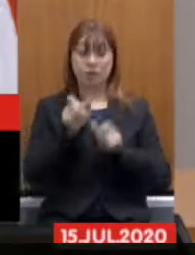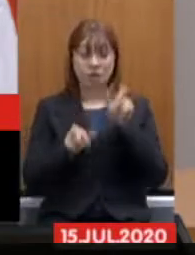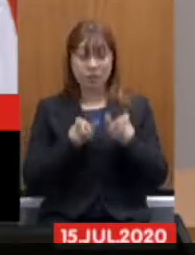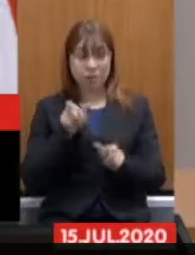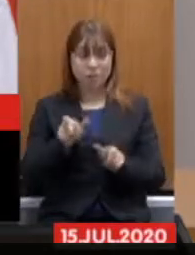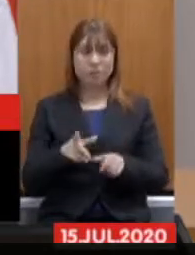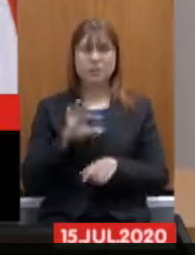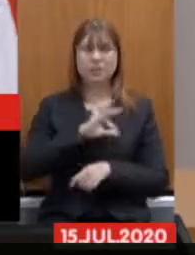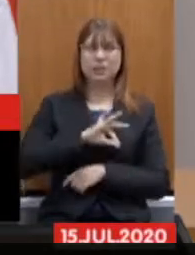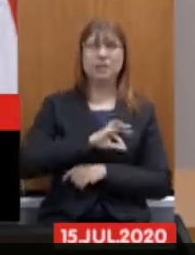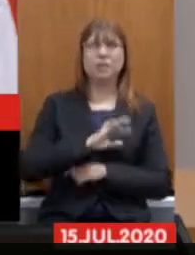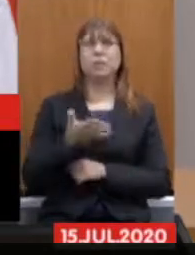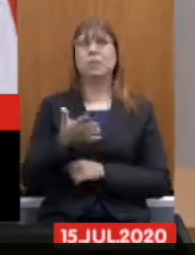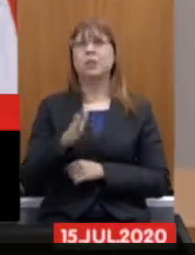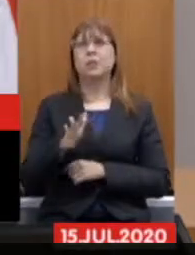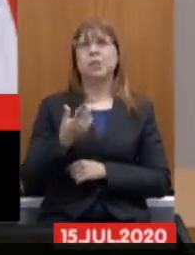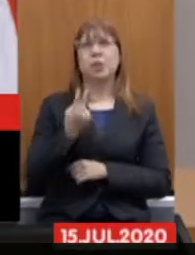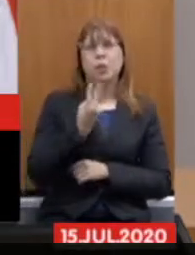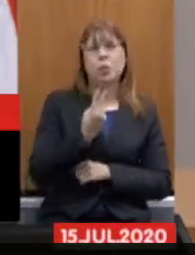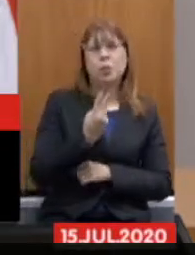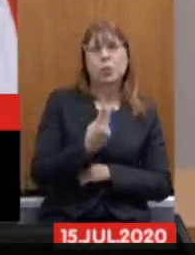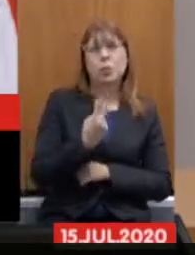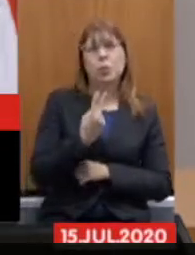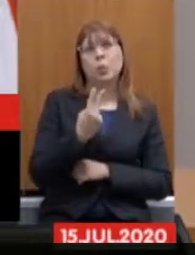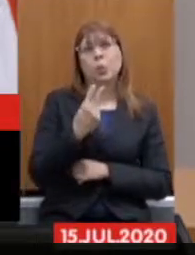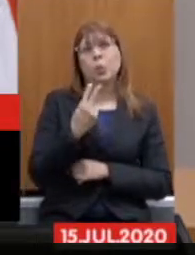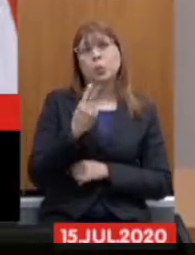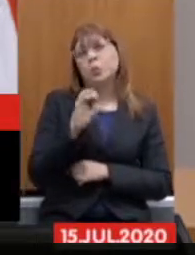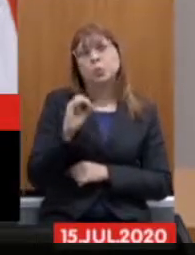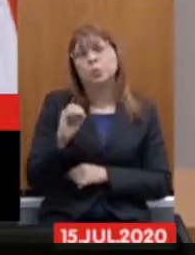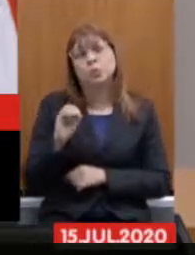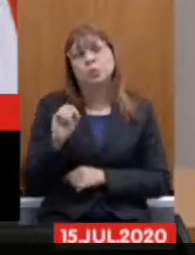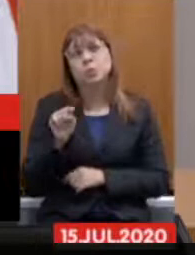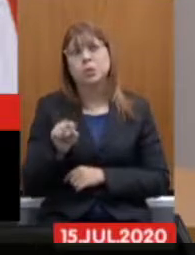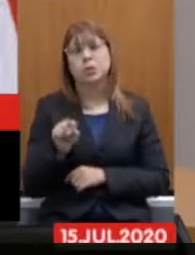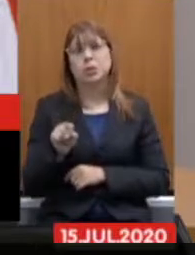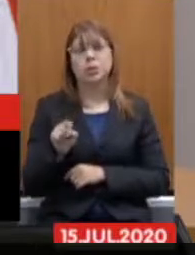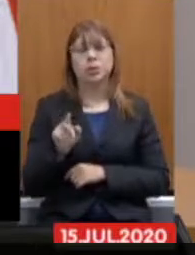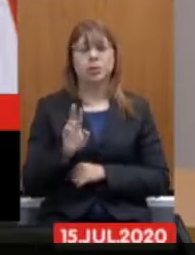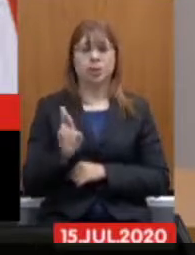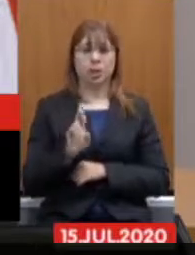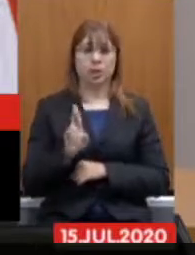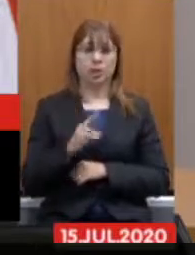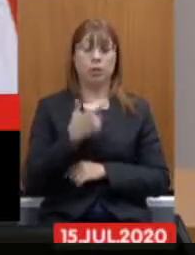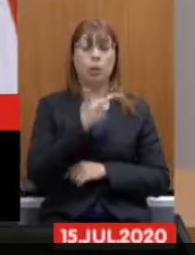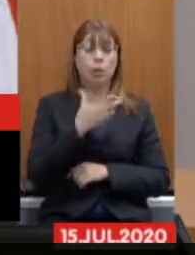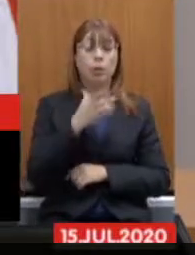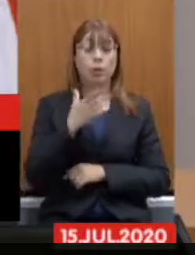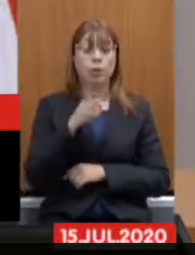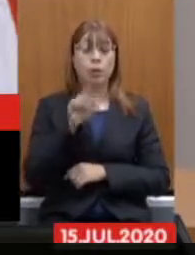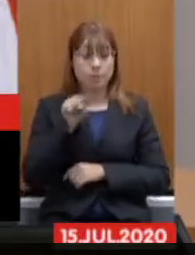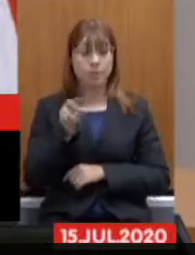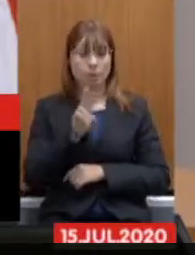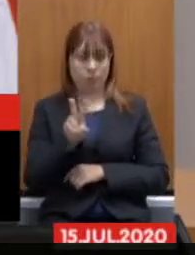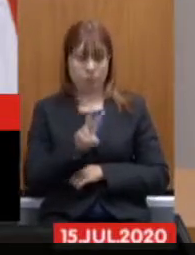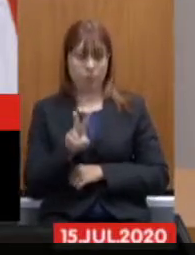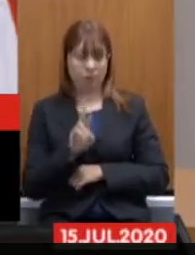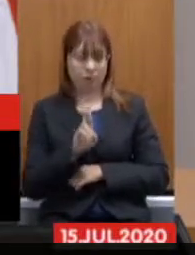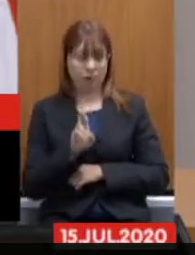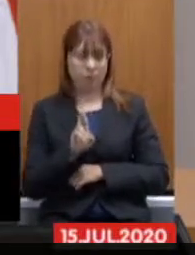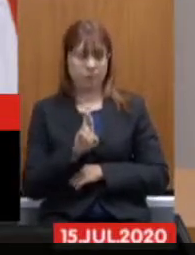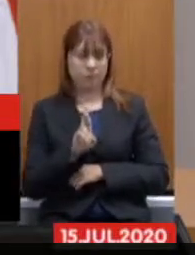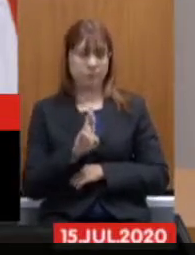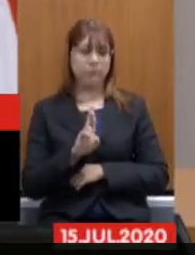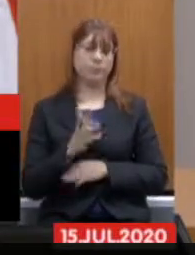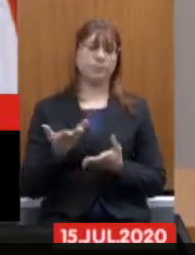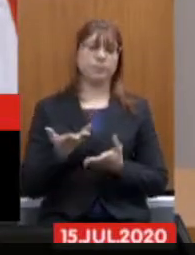pessoas com faixas salariais de 2001 a 6 mil mas na educação muito mais próximo dos 2001